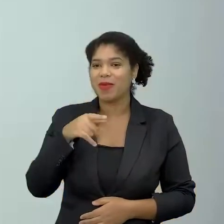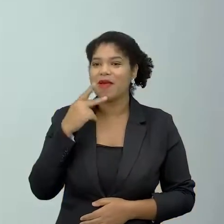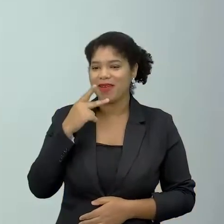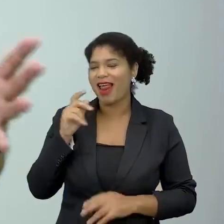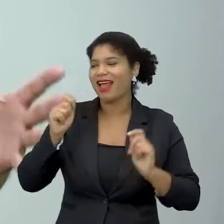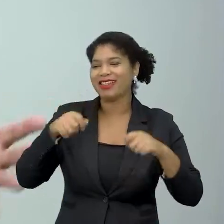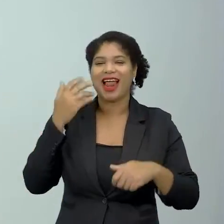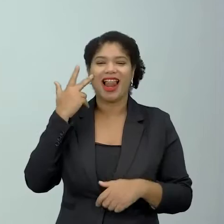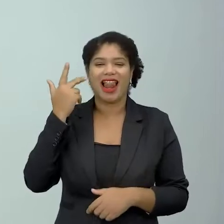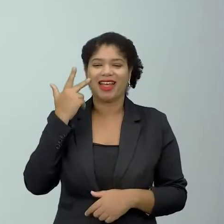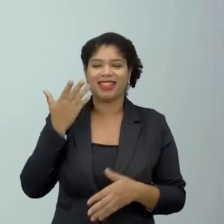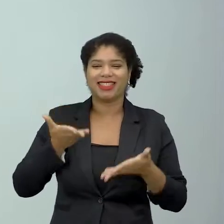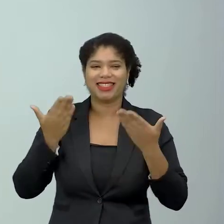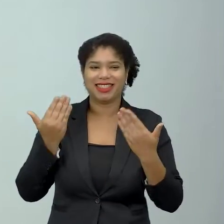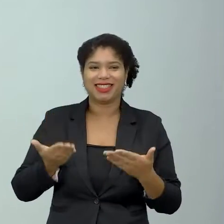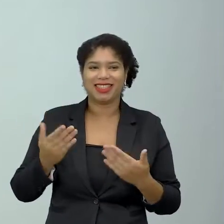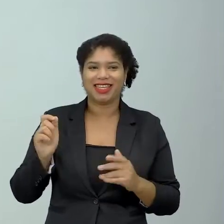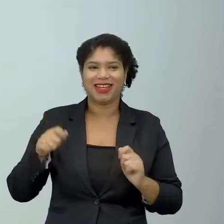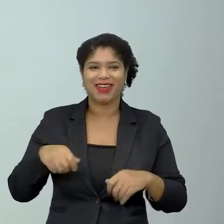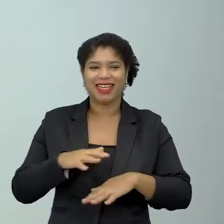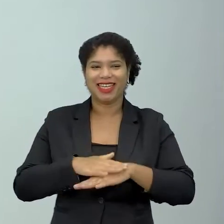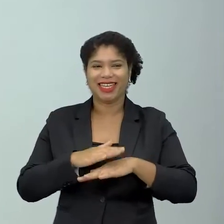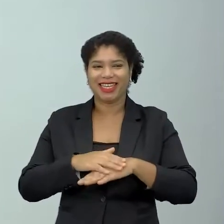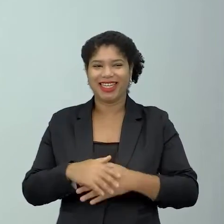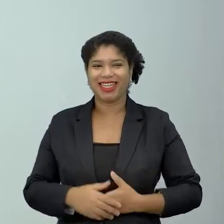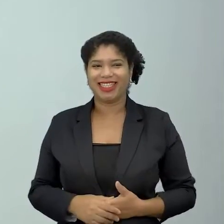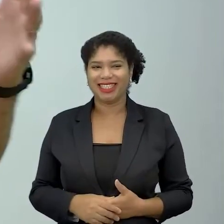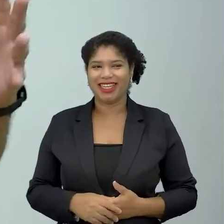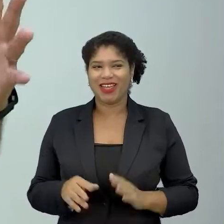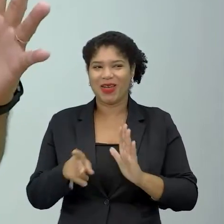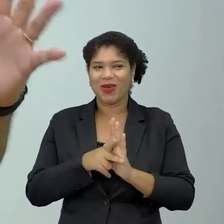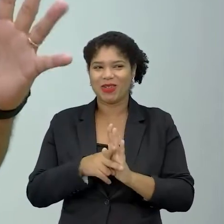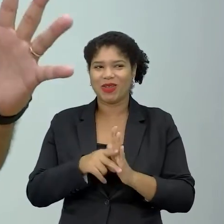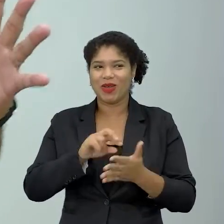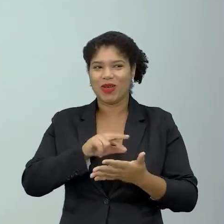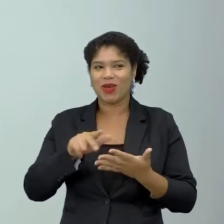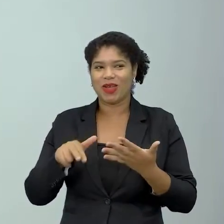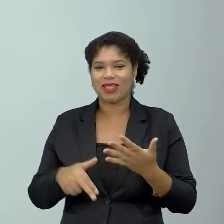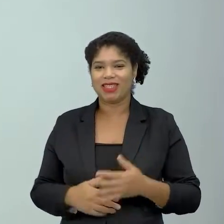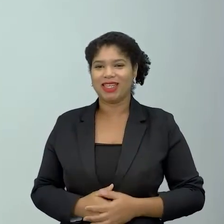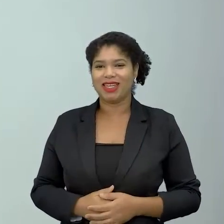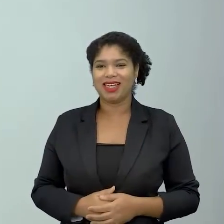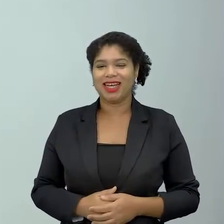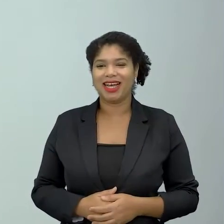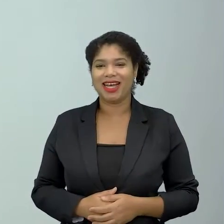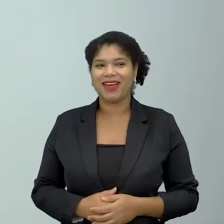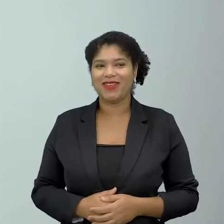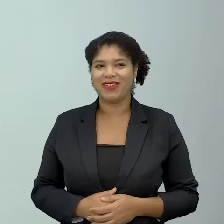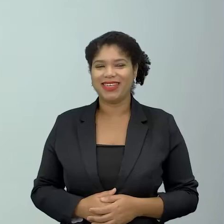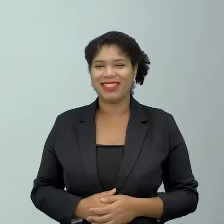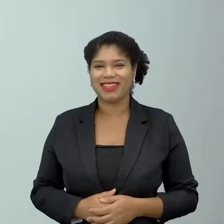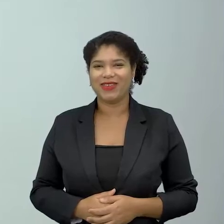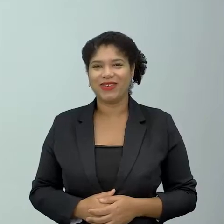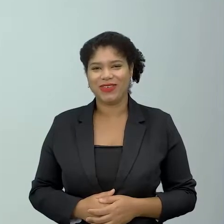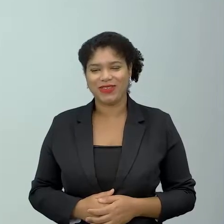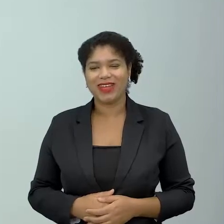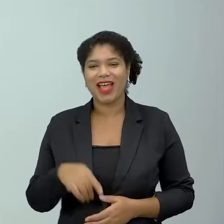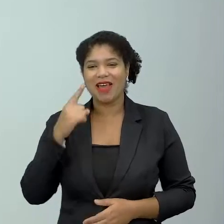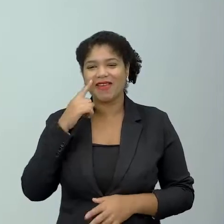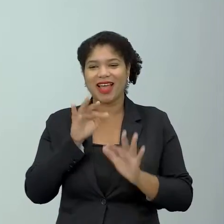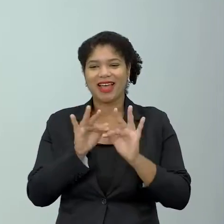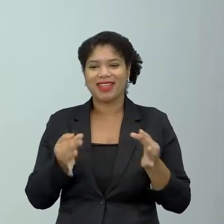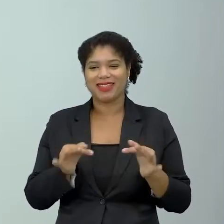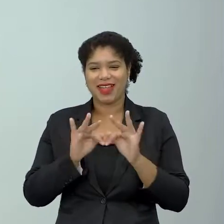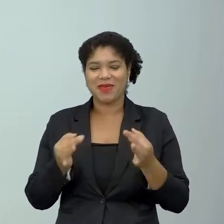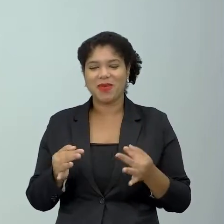maneira tranquila. A gente pega lá o livro Dom Casmurro, famosíssimo. E nesse livro Dom Casmurro é uma história muito simples, muito